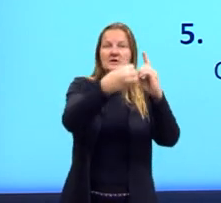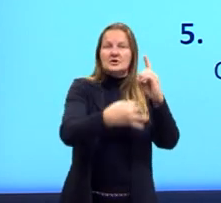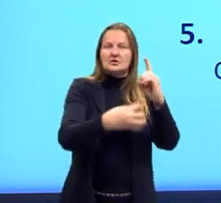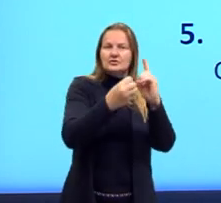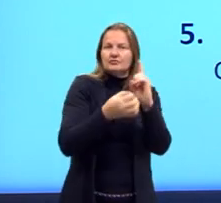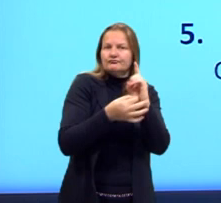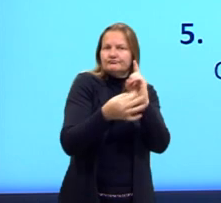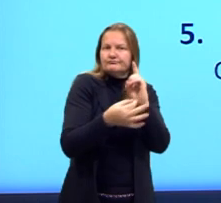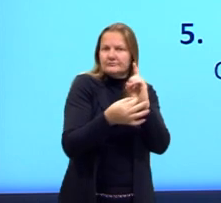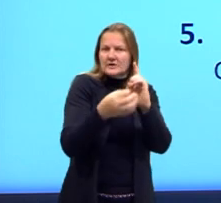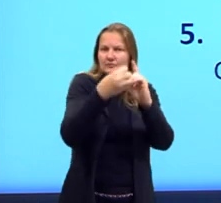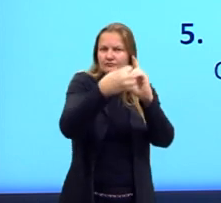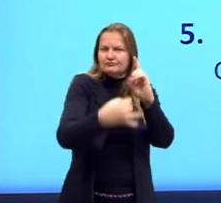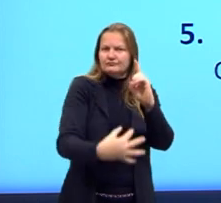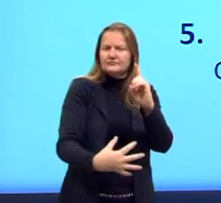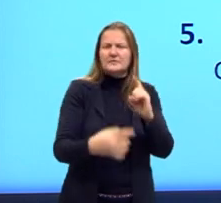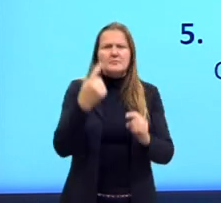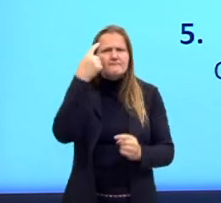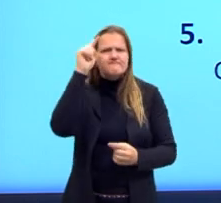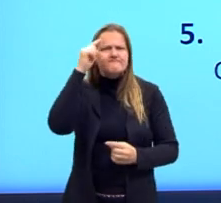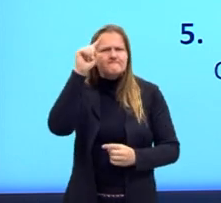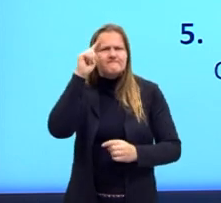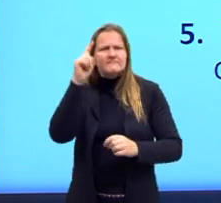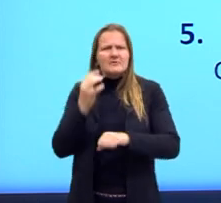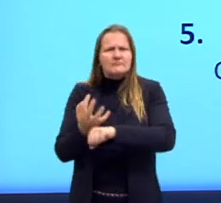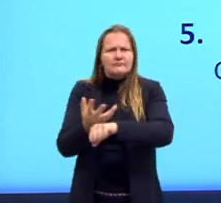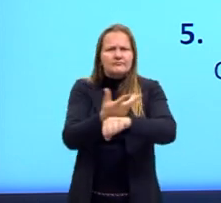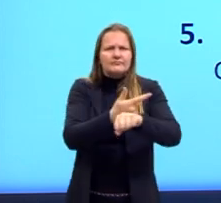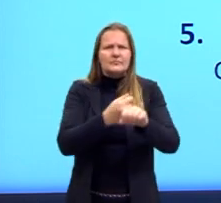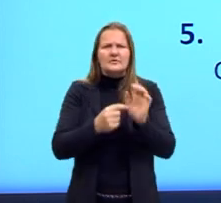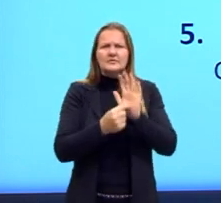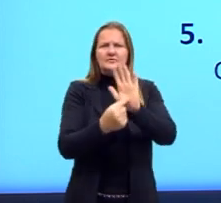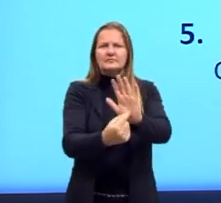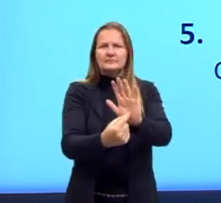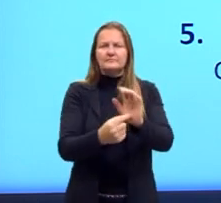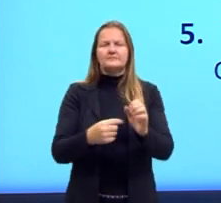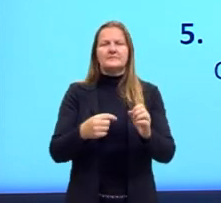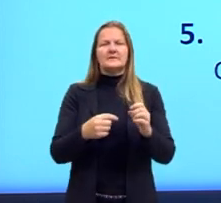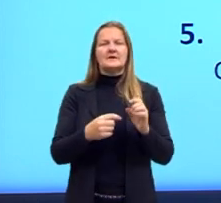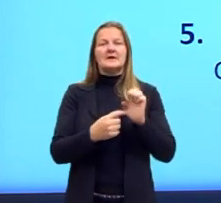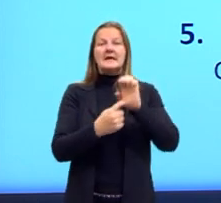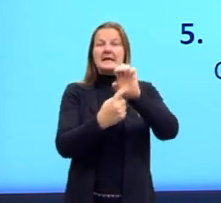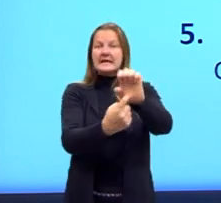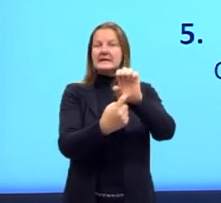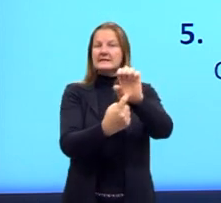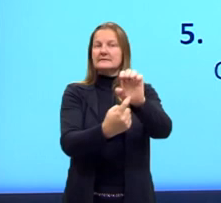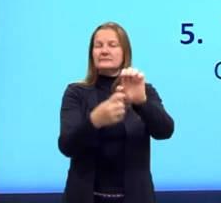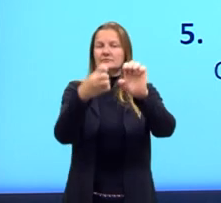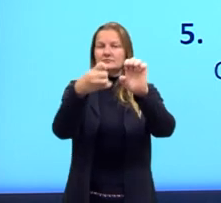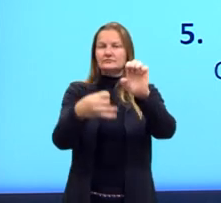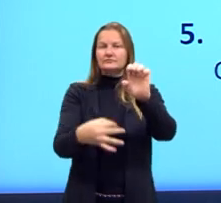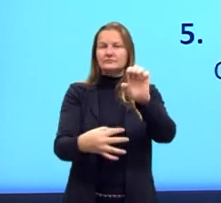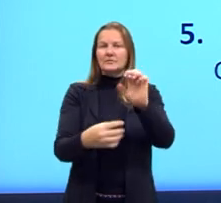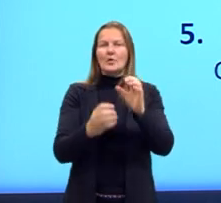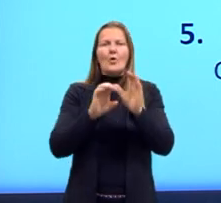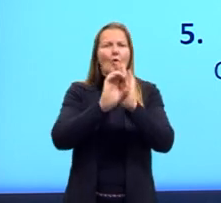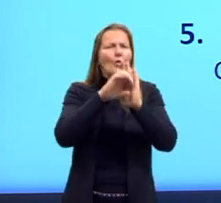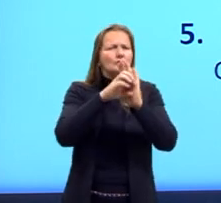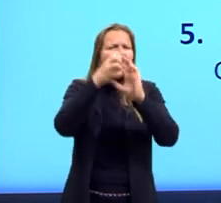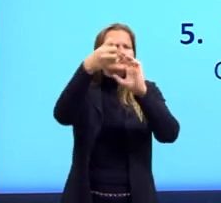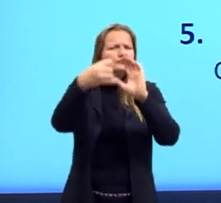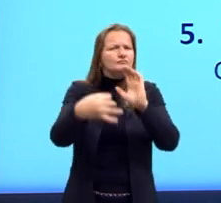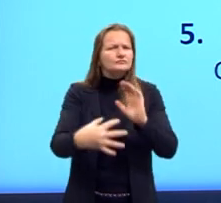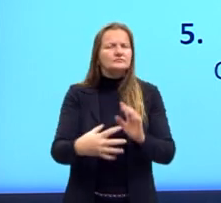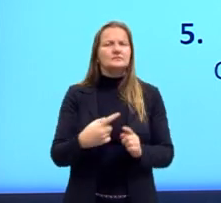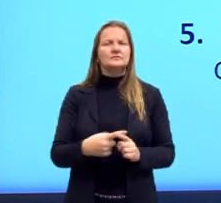dissertativa a gente vai defender uma ideia e isso por uma opinião na expositiva a gente apresenta conceitos